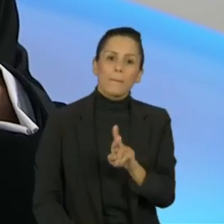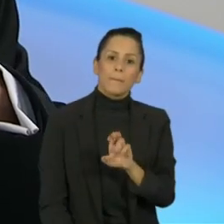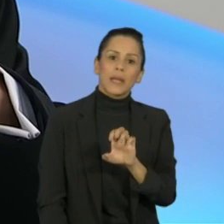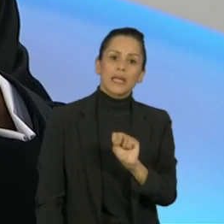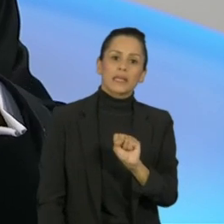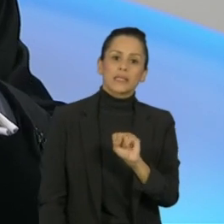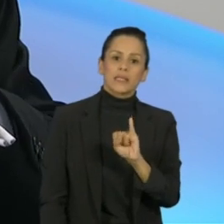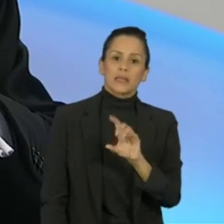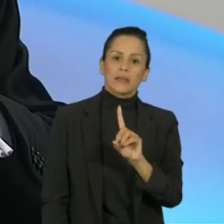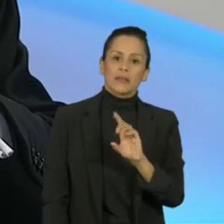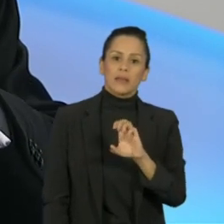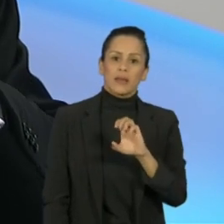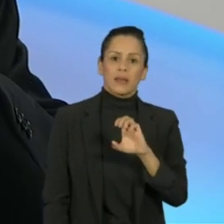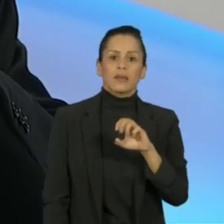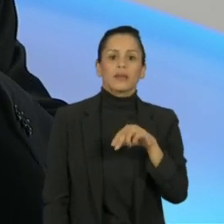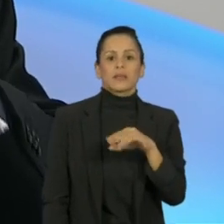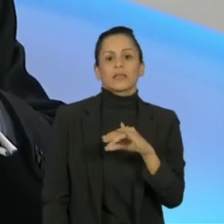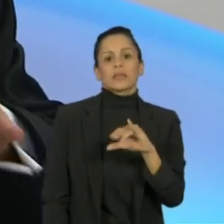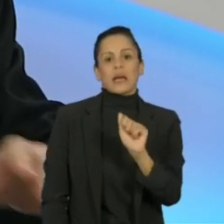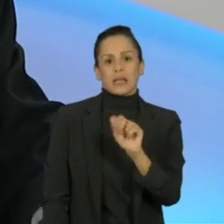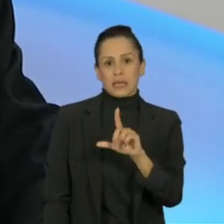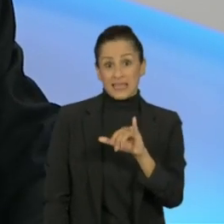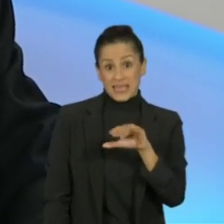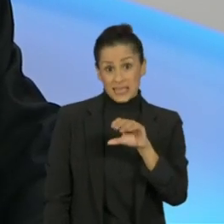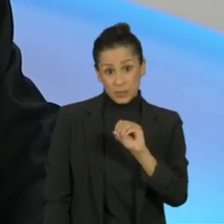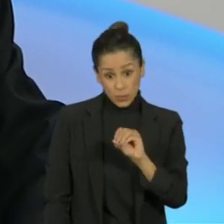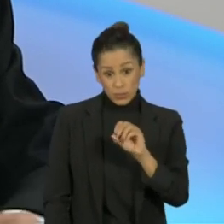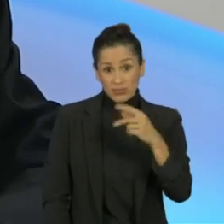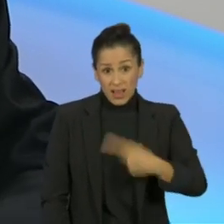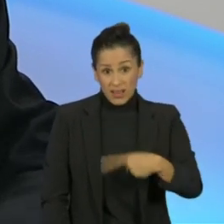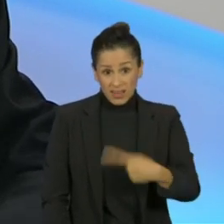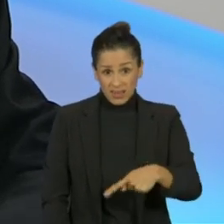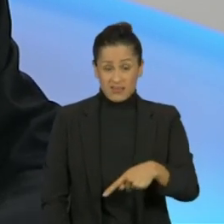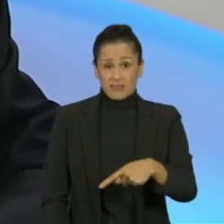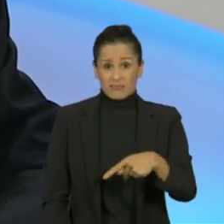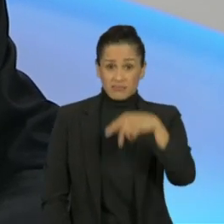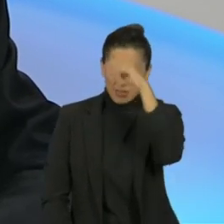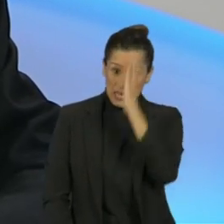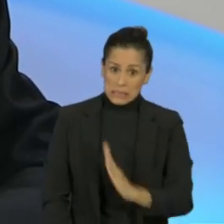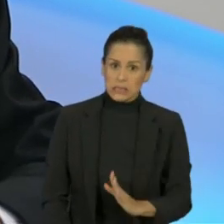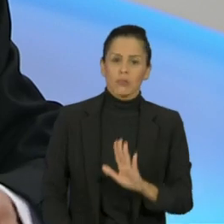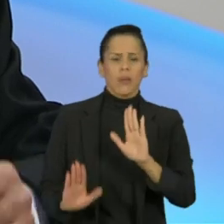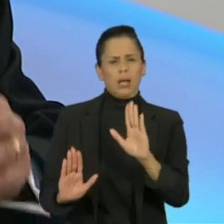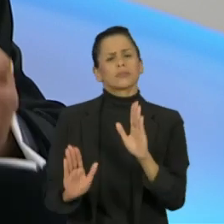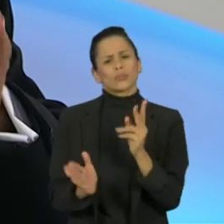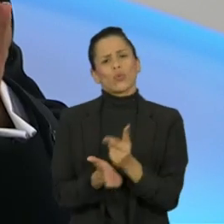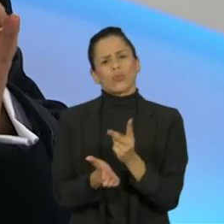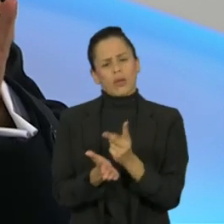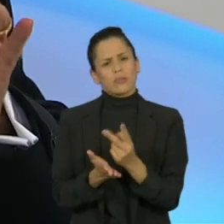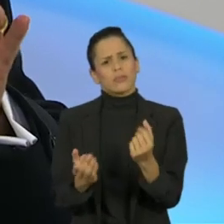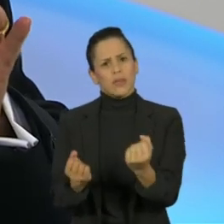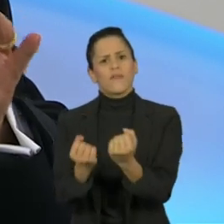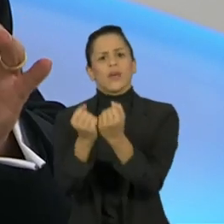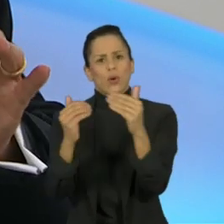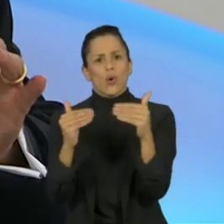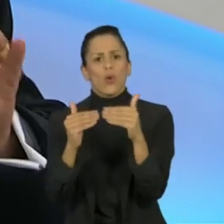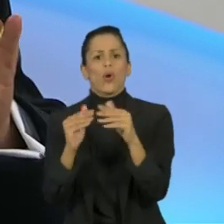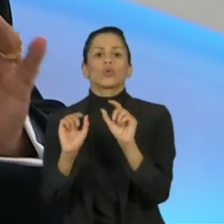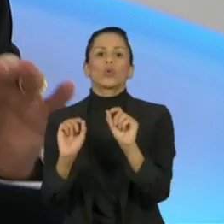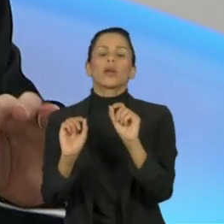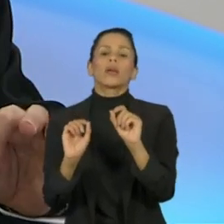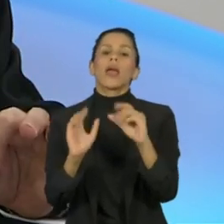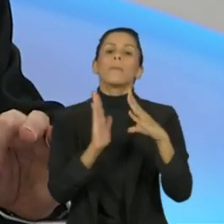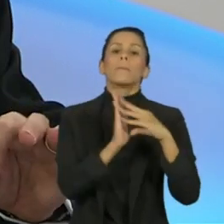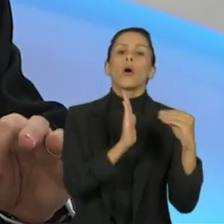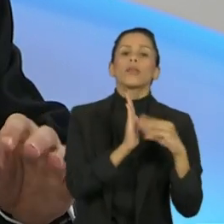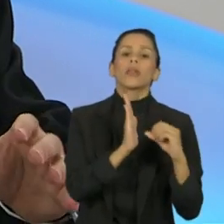para presidente, mas eu já defendi e continuo a defender um modelo semelhante ao modelo português que